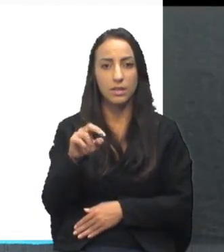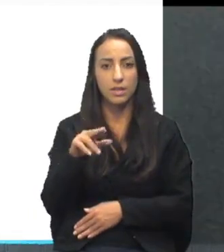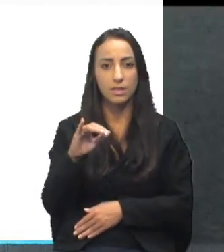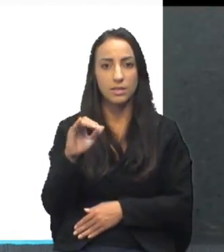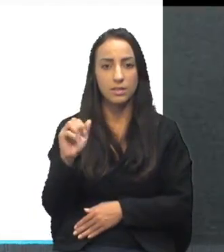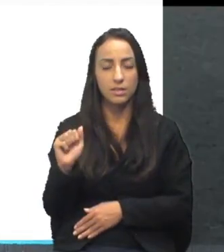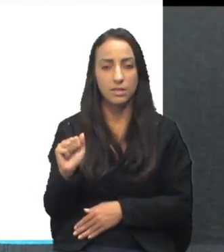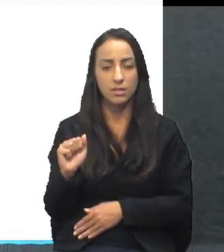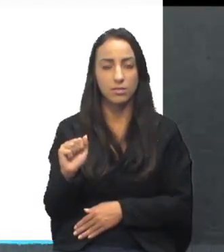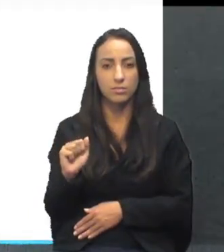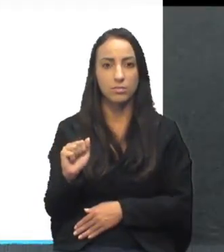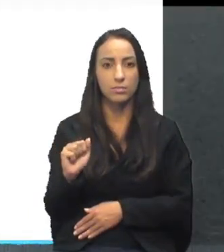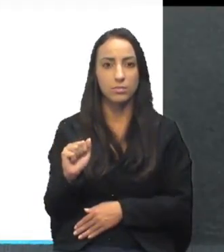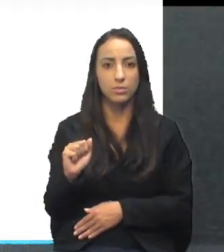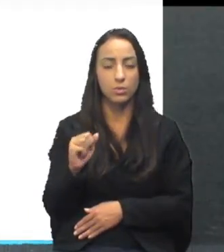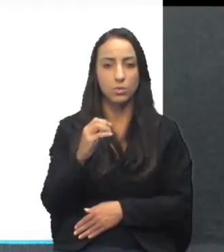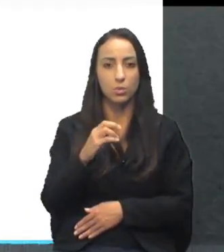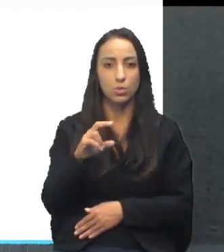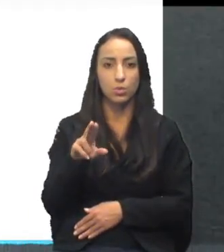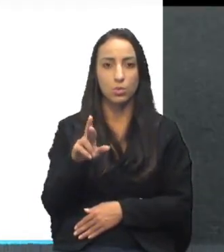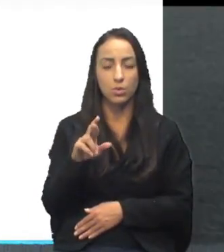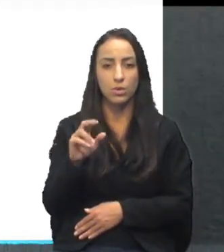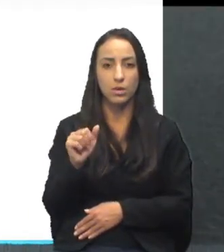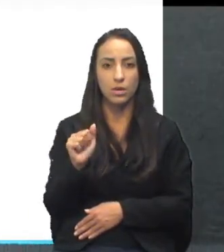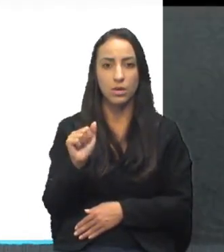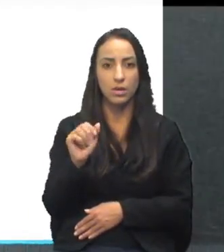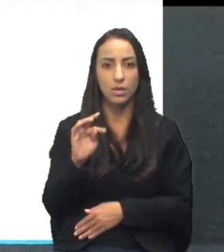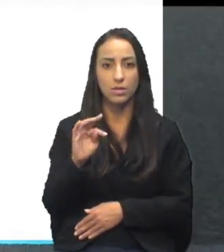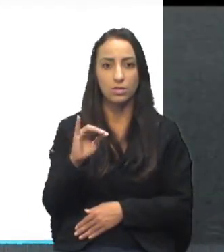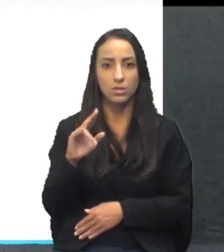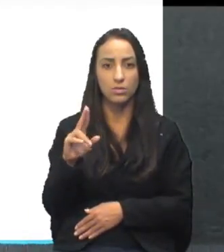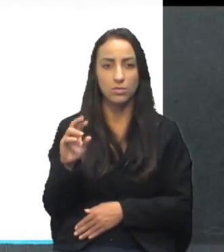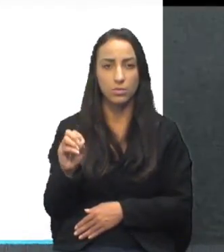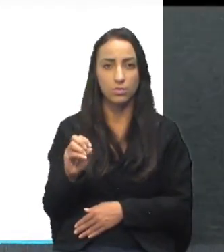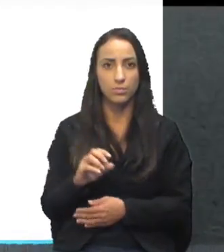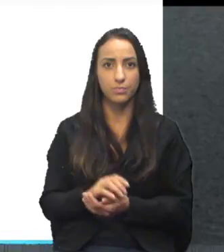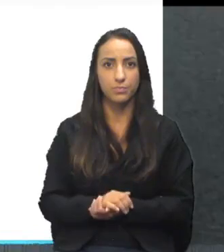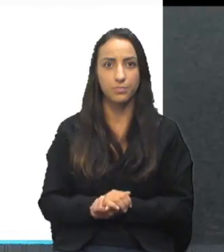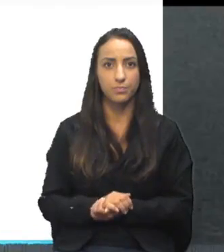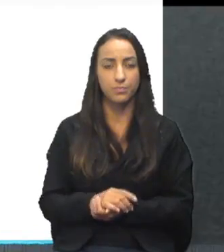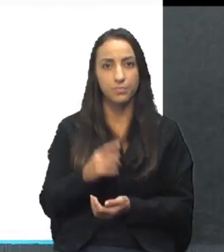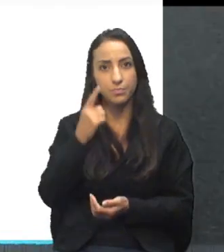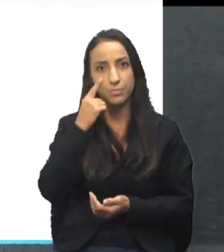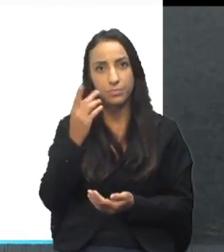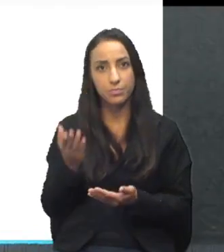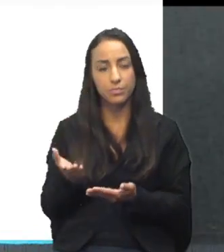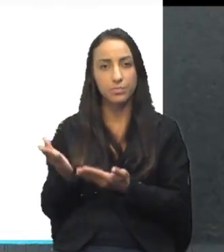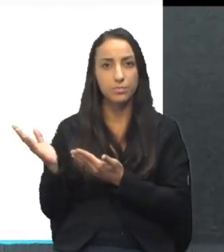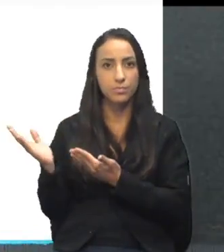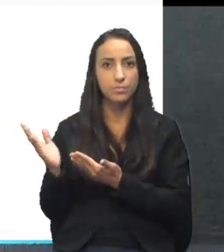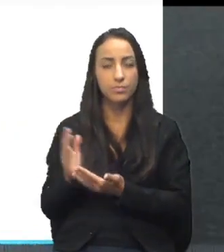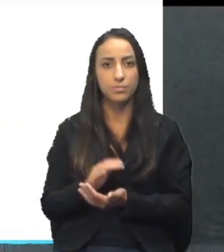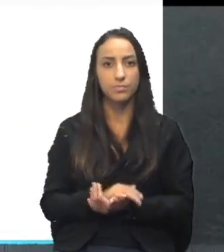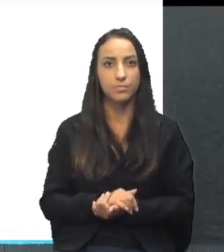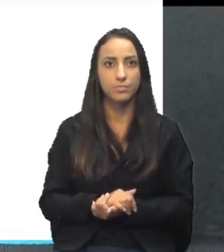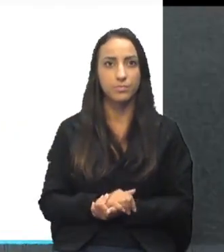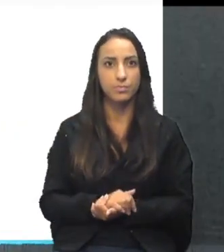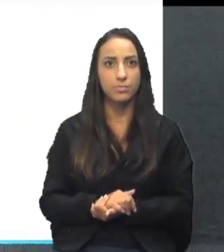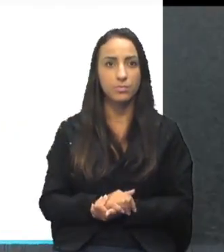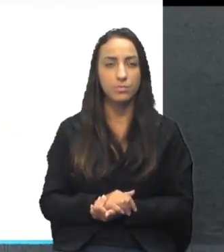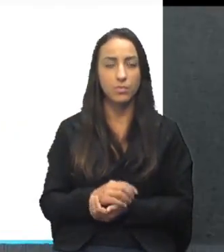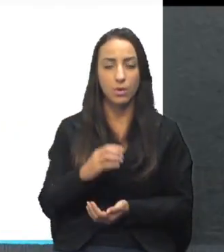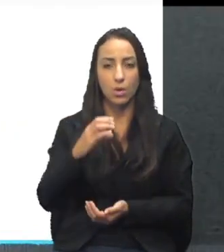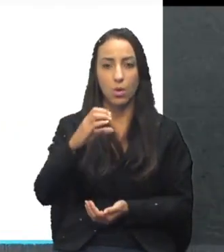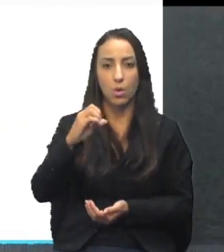né, do curativo nessas regiões. Nós temos o tipo de bandagem que nós chamamos